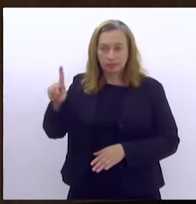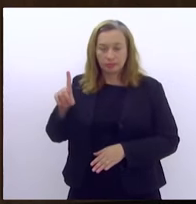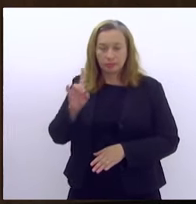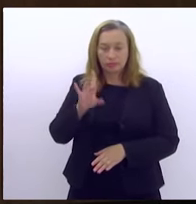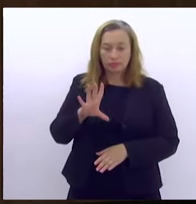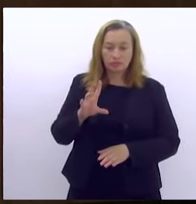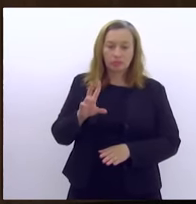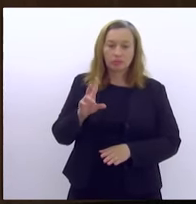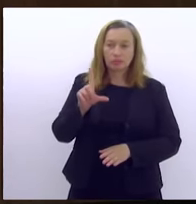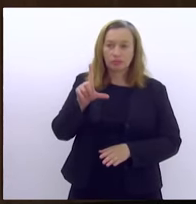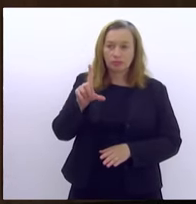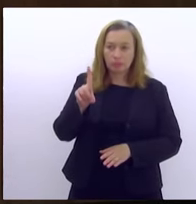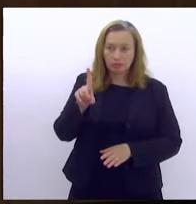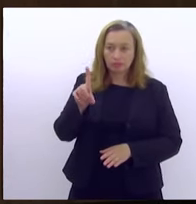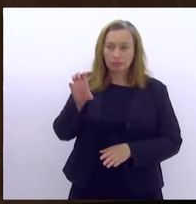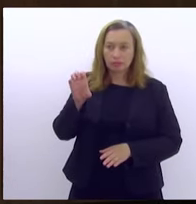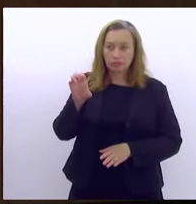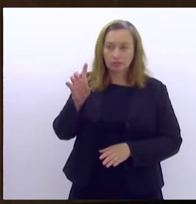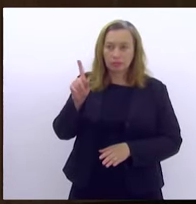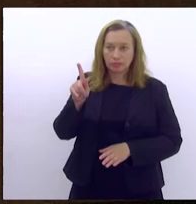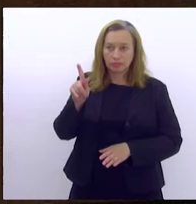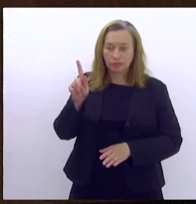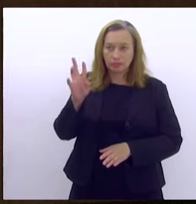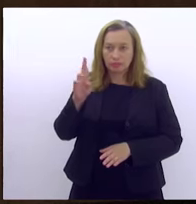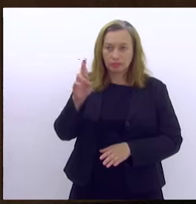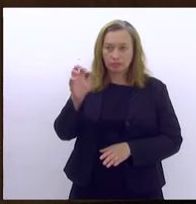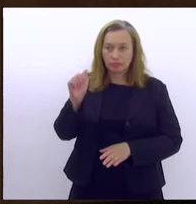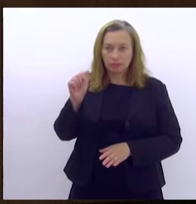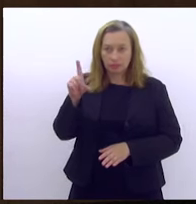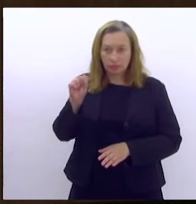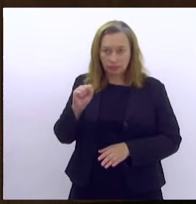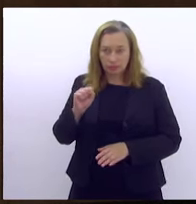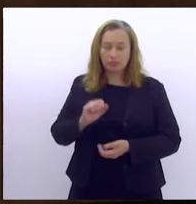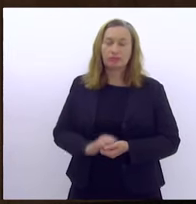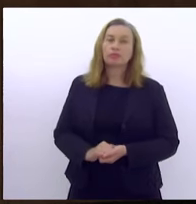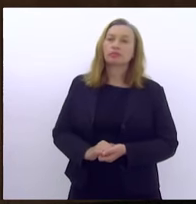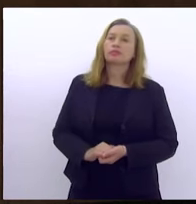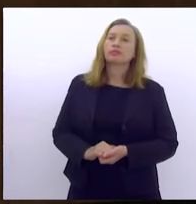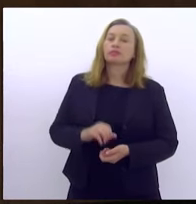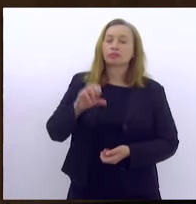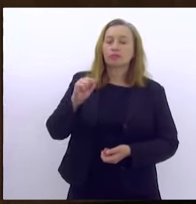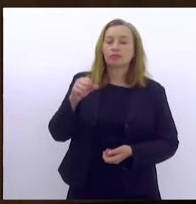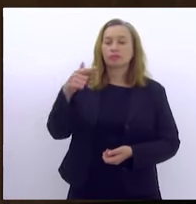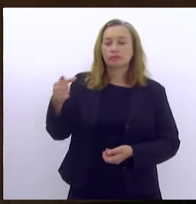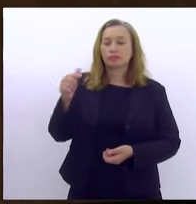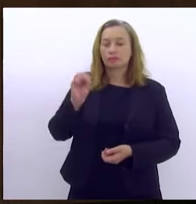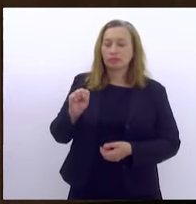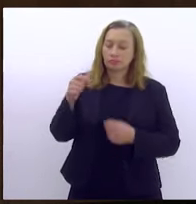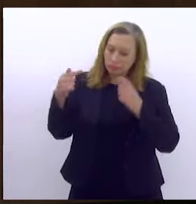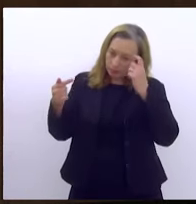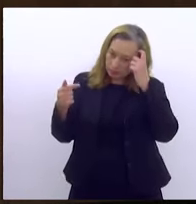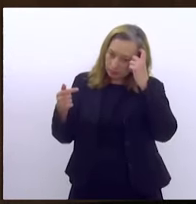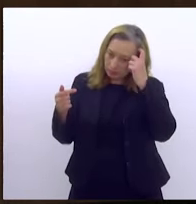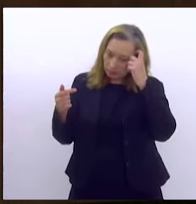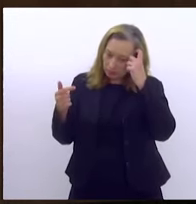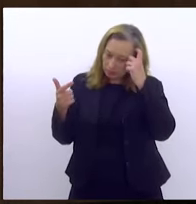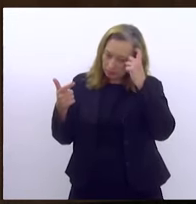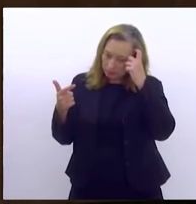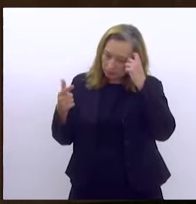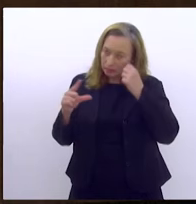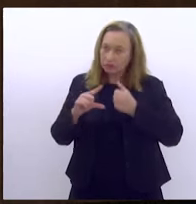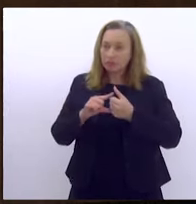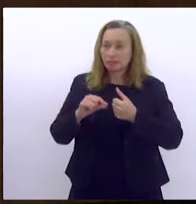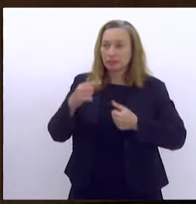DECRADES. Mantém observados os dispostos da lei 8787. E no